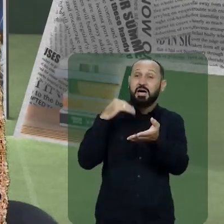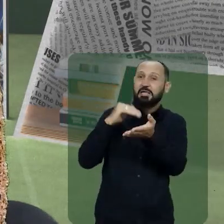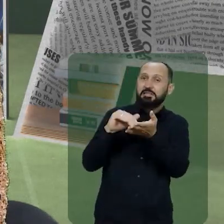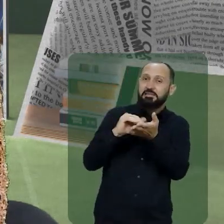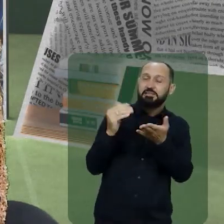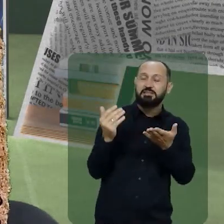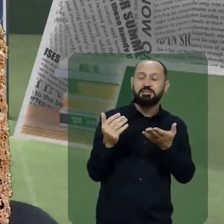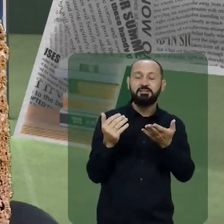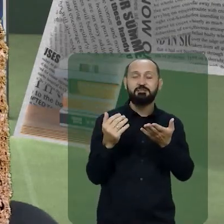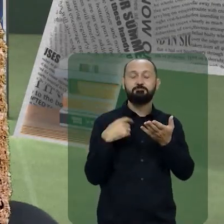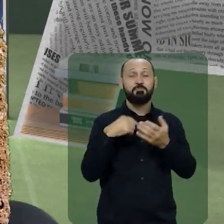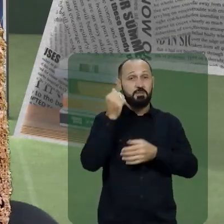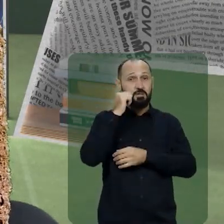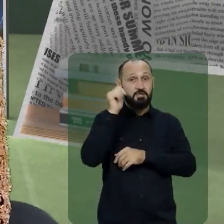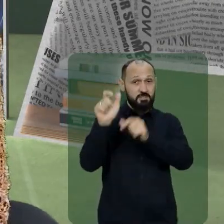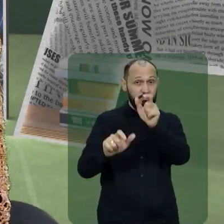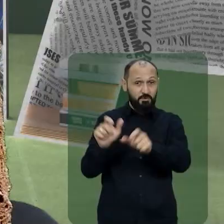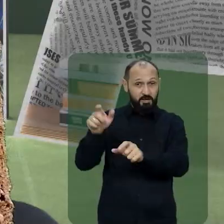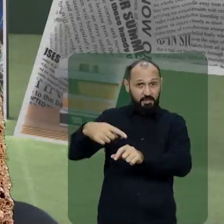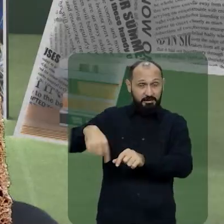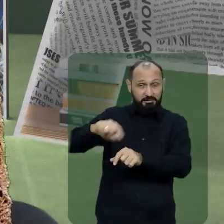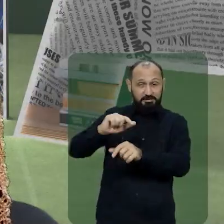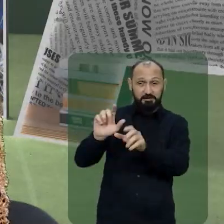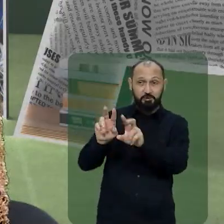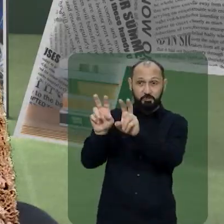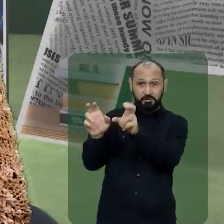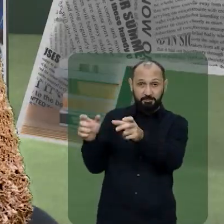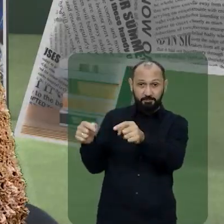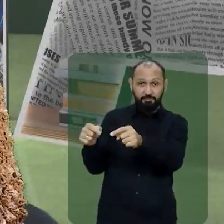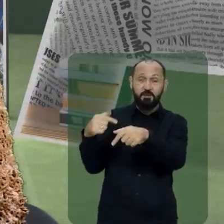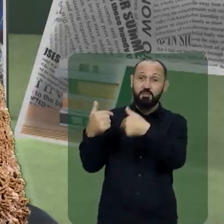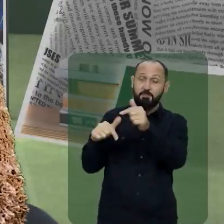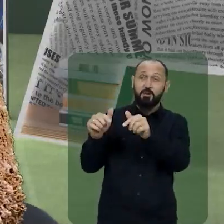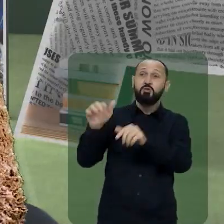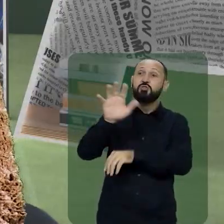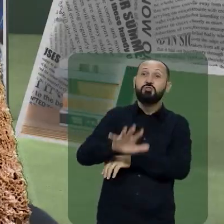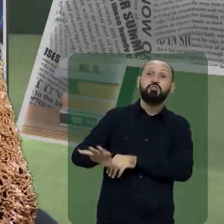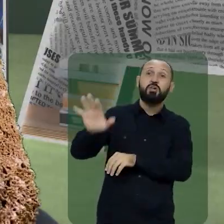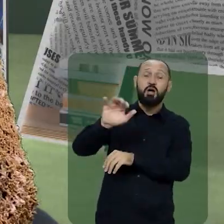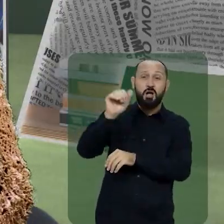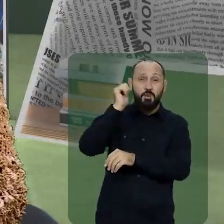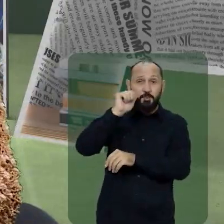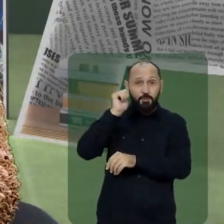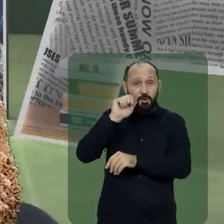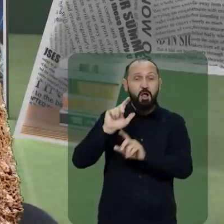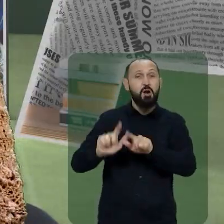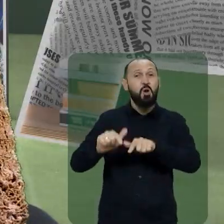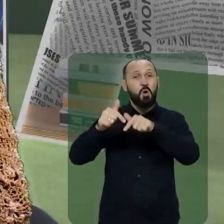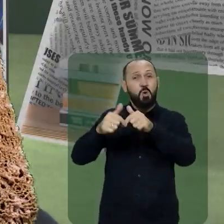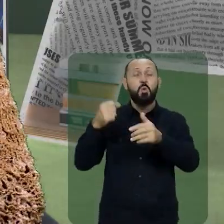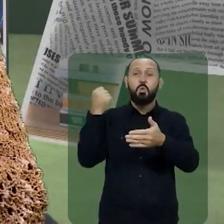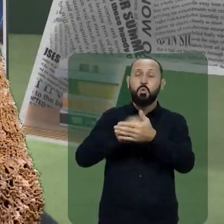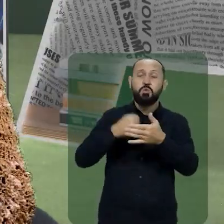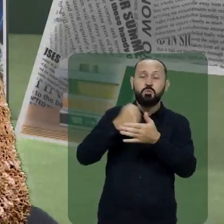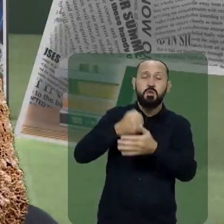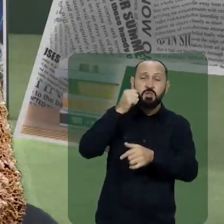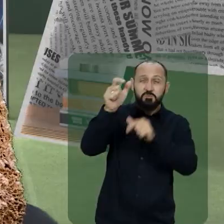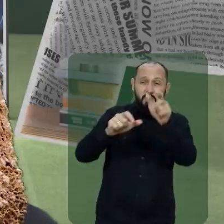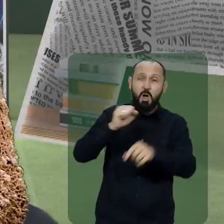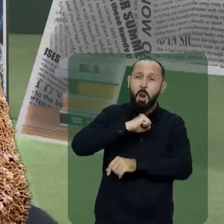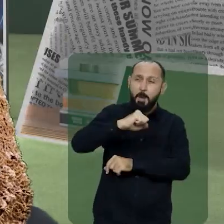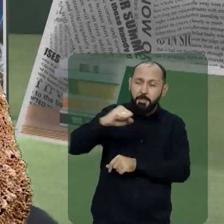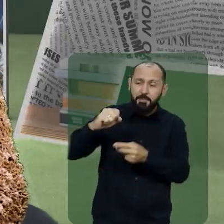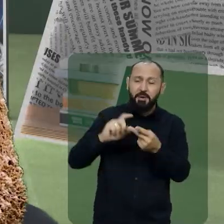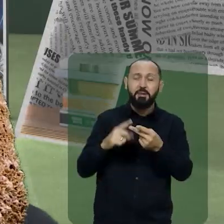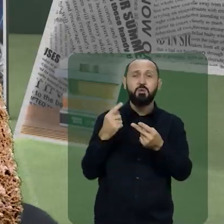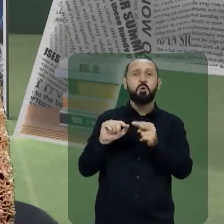Subsecretaria das Mulheres, trabalha as questões gerais relacionadas às mulheres, a luta contra o feminicídio,